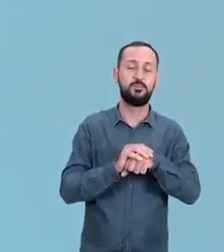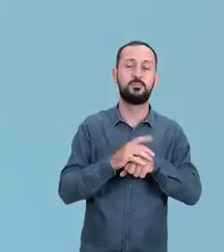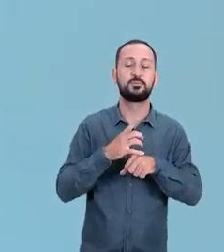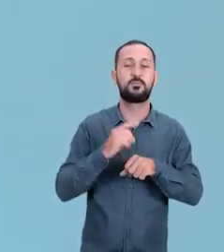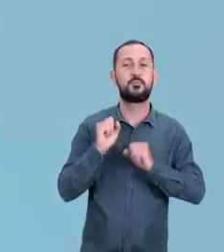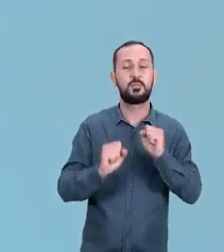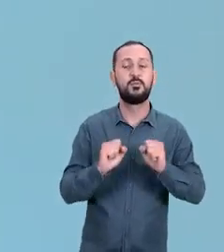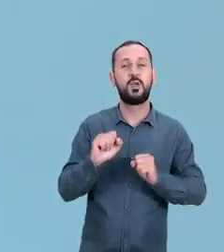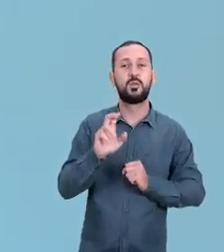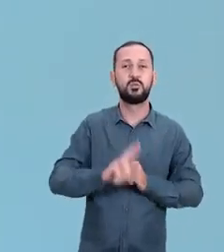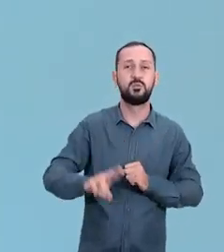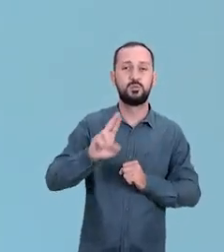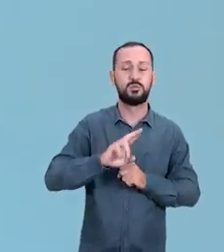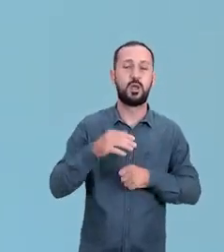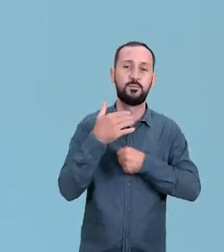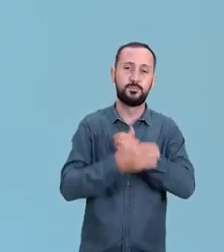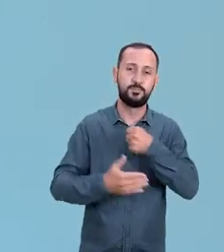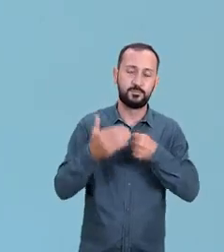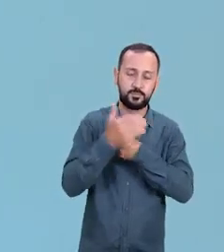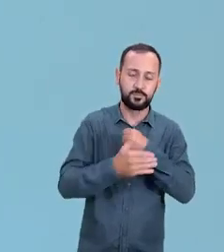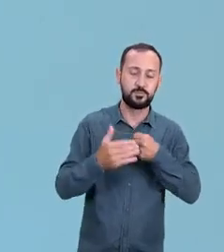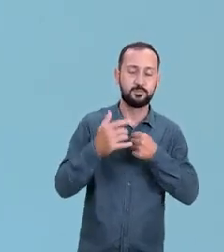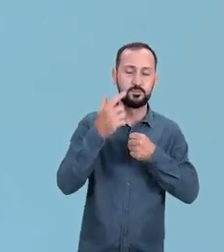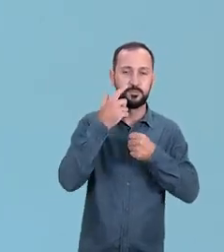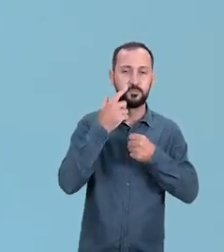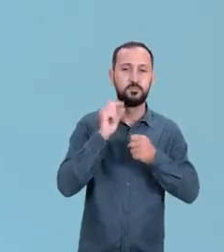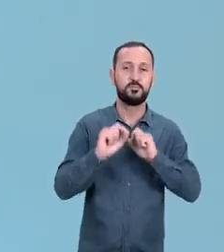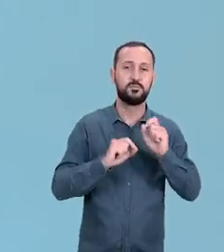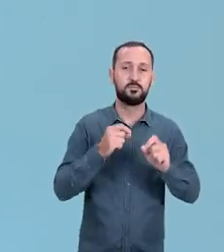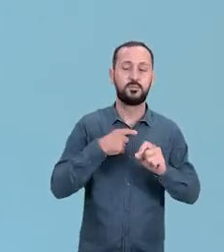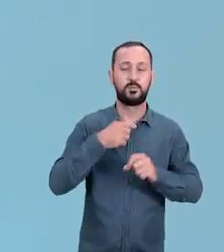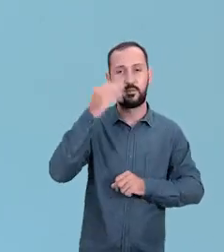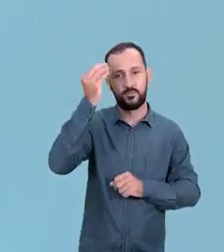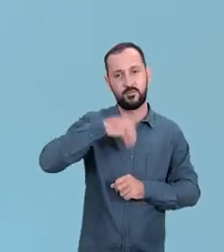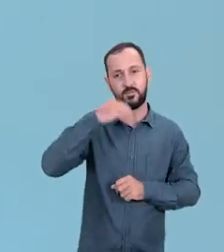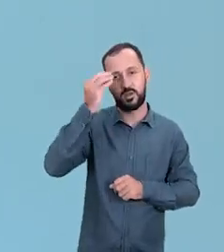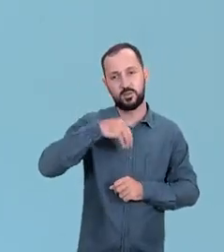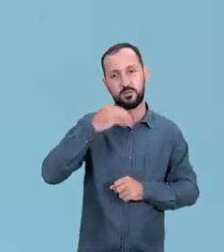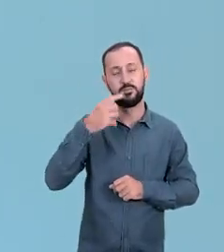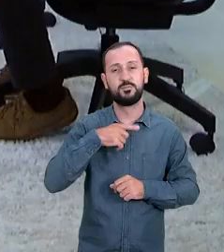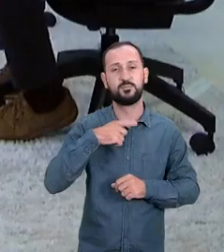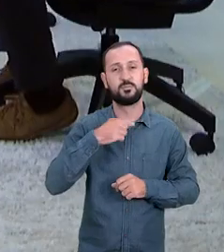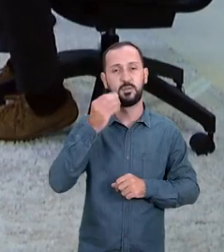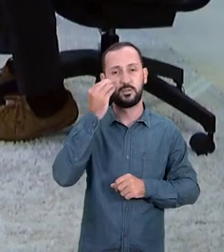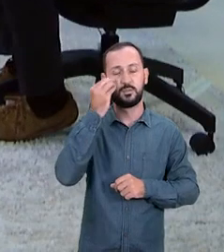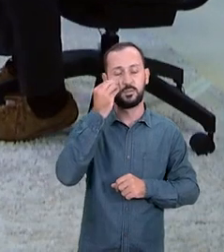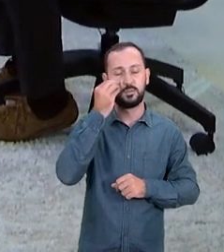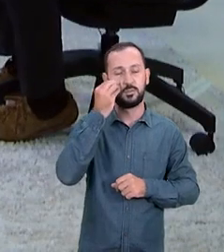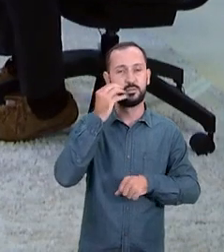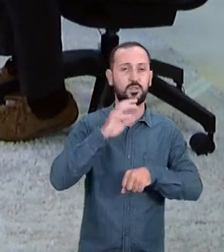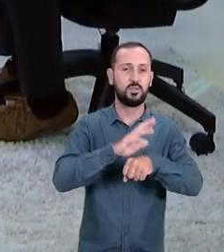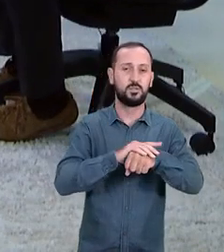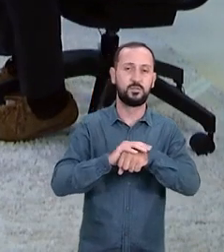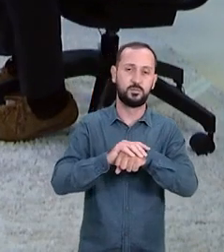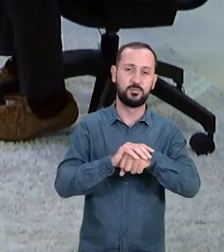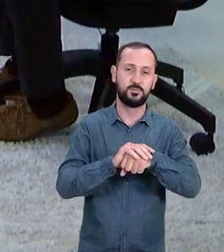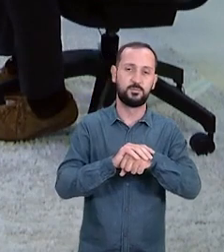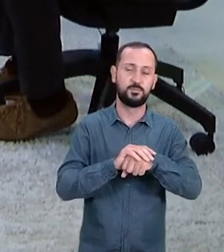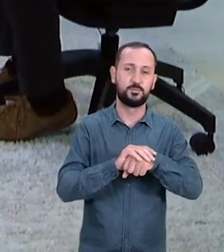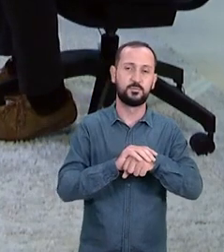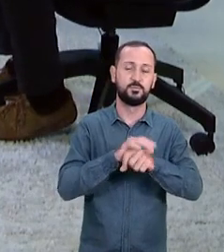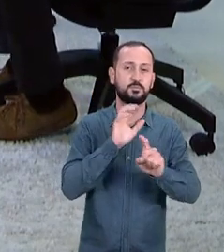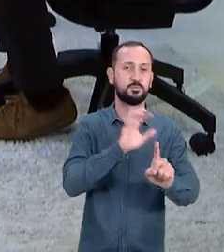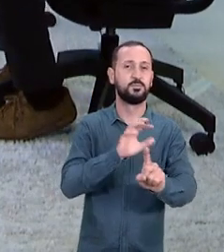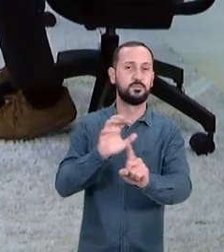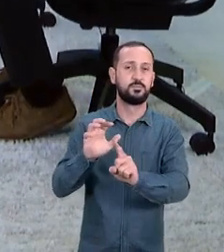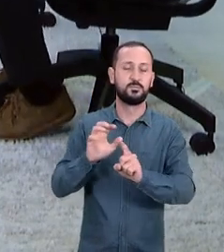vai utilizar as defesas, o sistema imunológico, né, que já está fragilizado, a tendência da doença é agravar. As